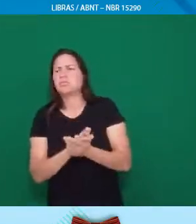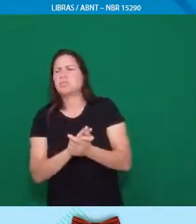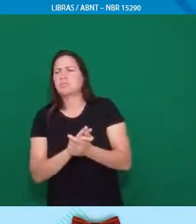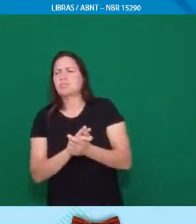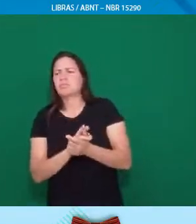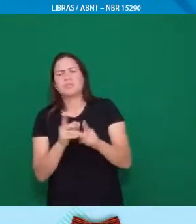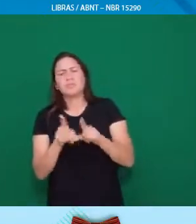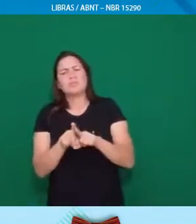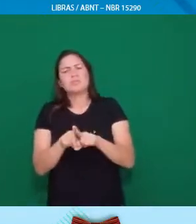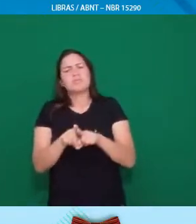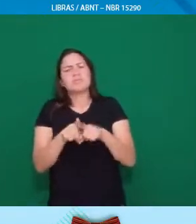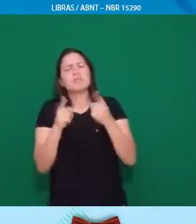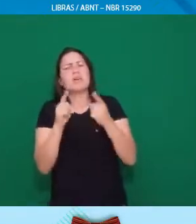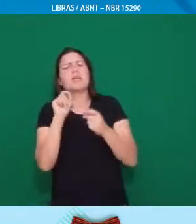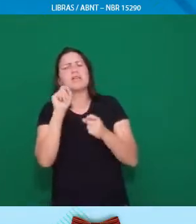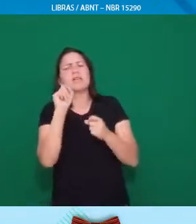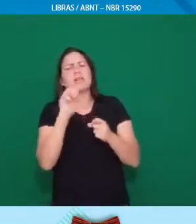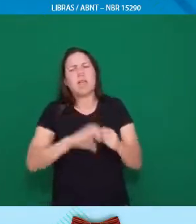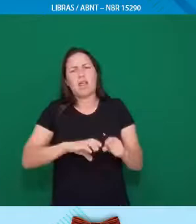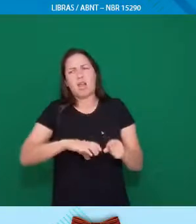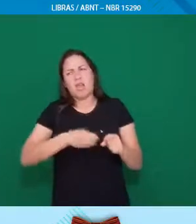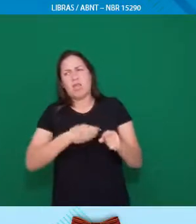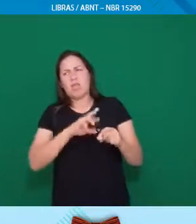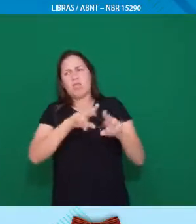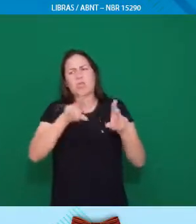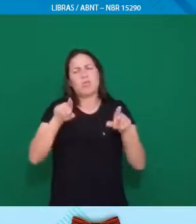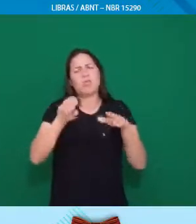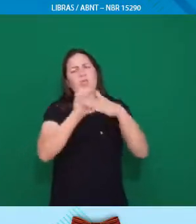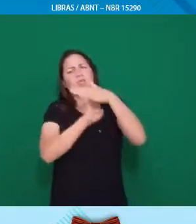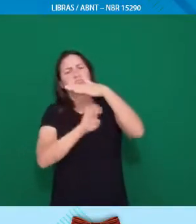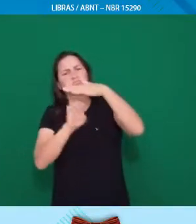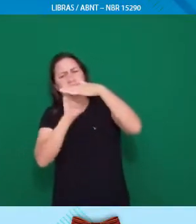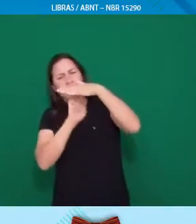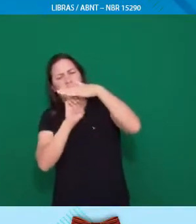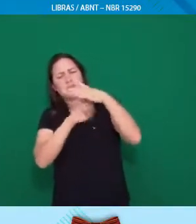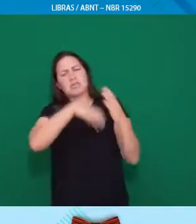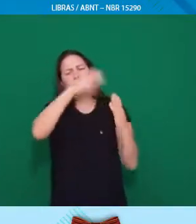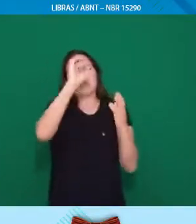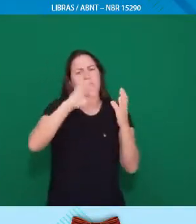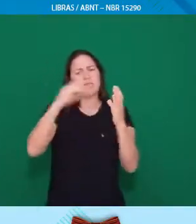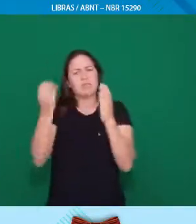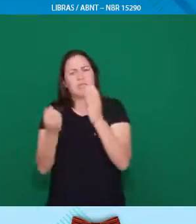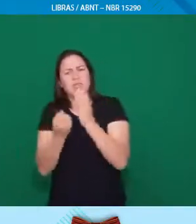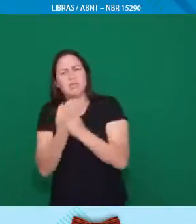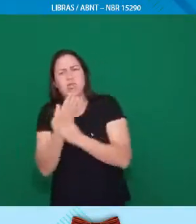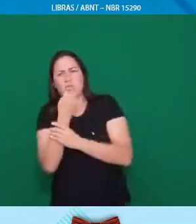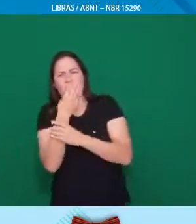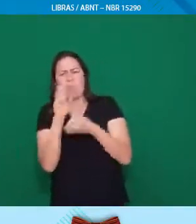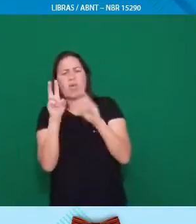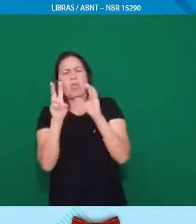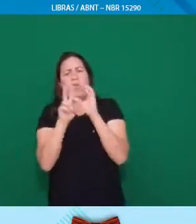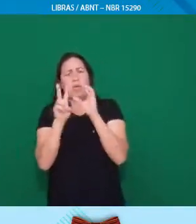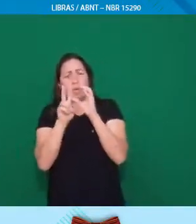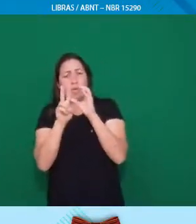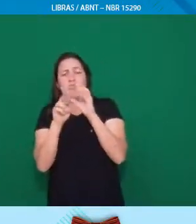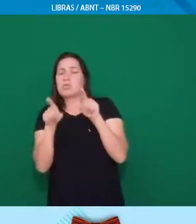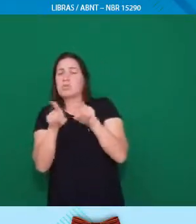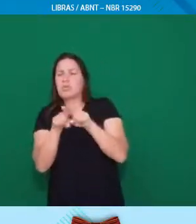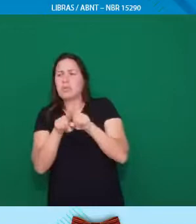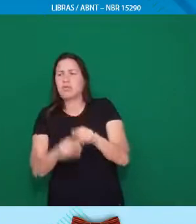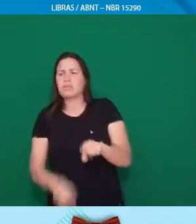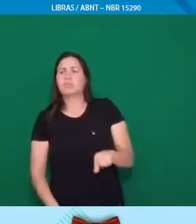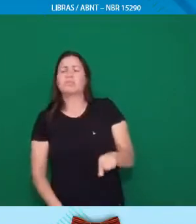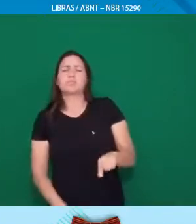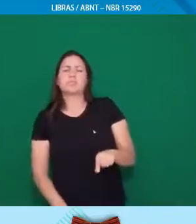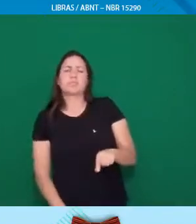brutal Mas aquela atitude mudou Campos Novos e foi bom para copercampos também